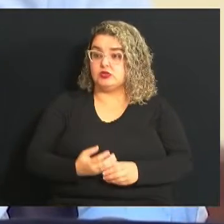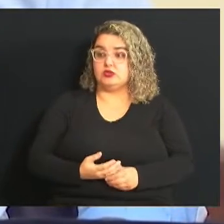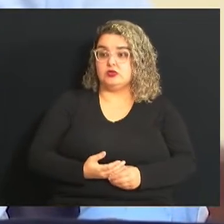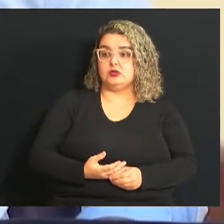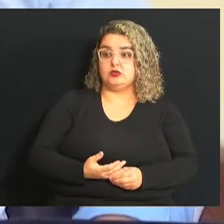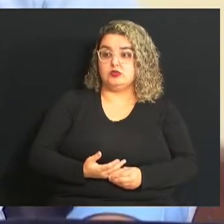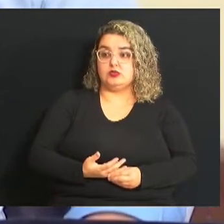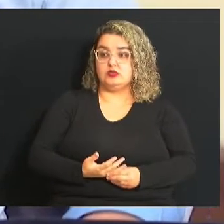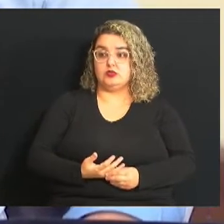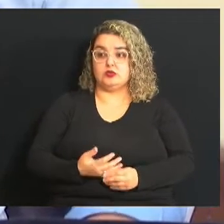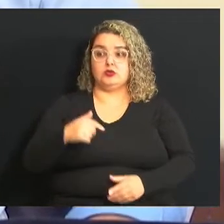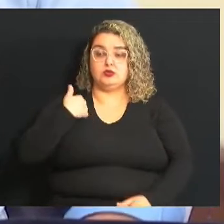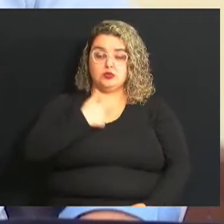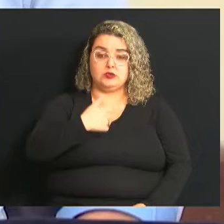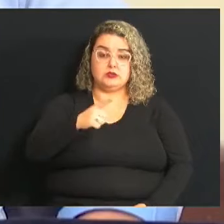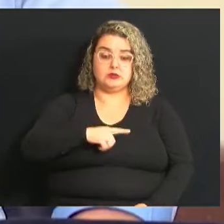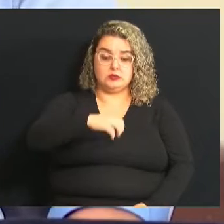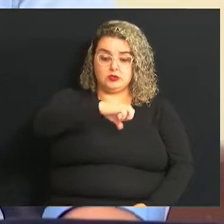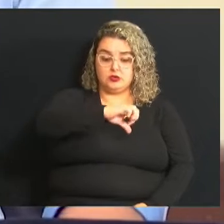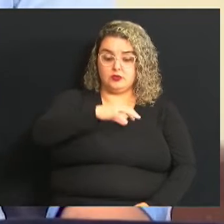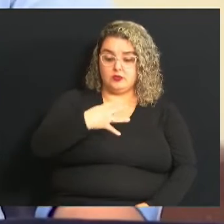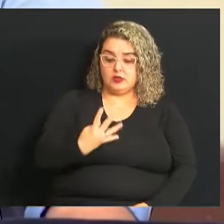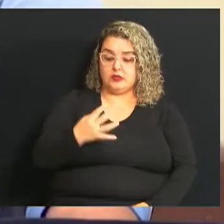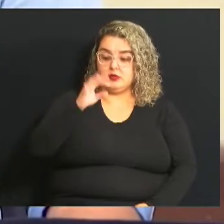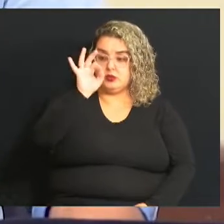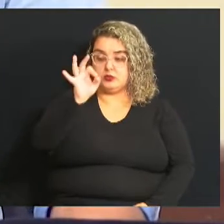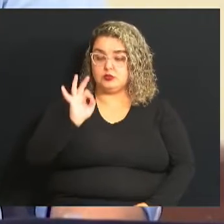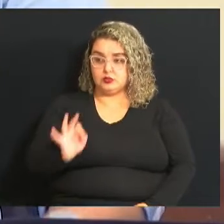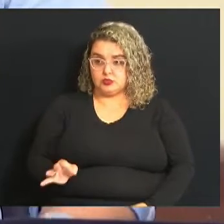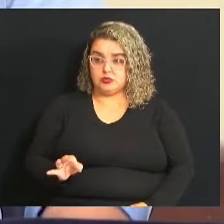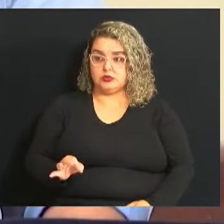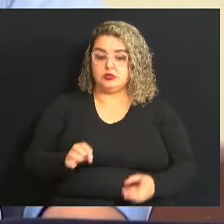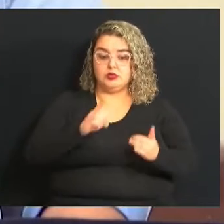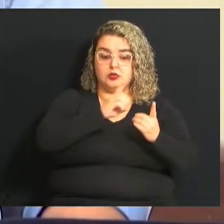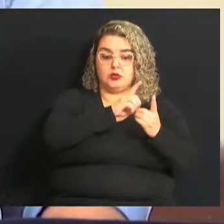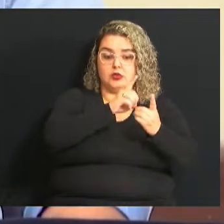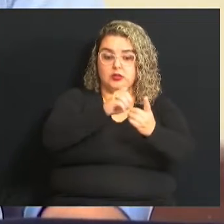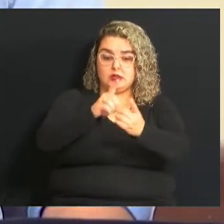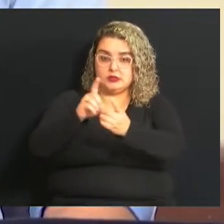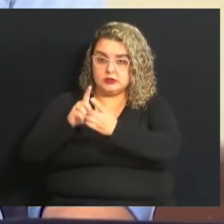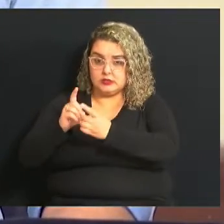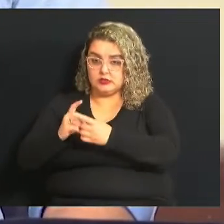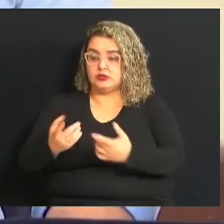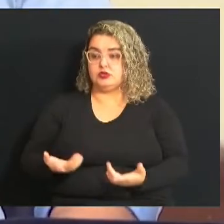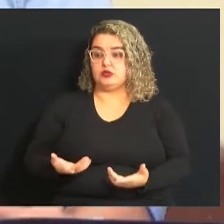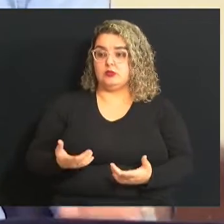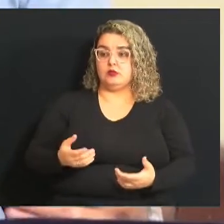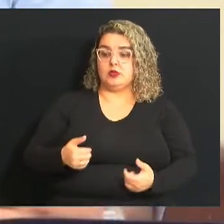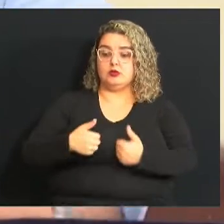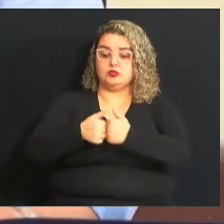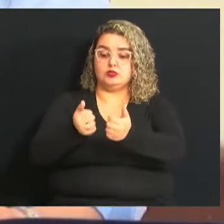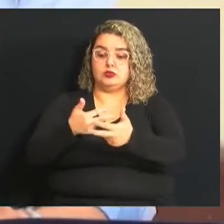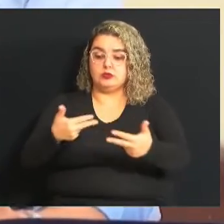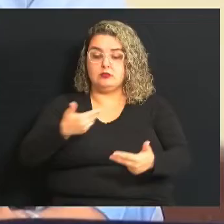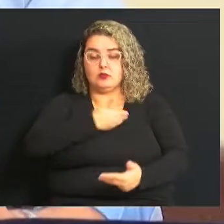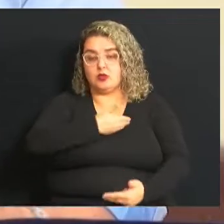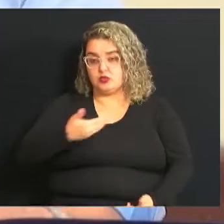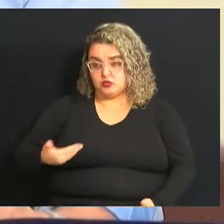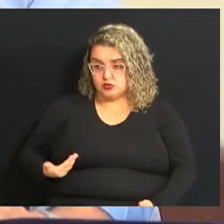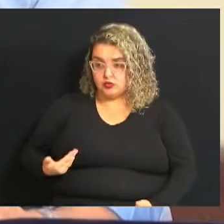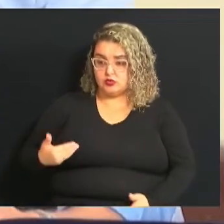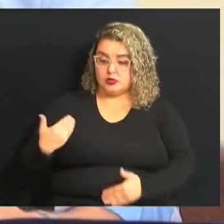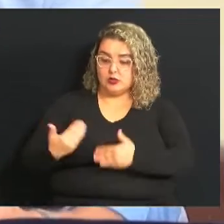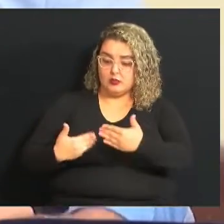que temos aí 94% da cidade atendida pelo transporte público e estamos caminhando aí